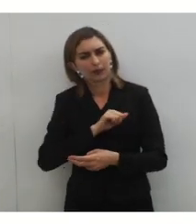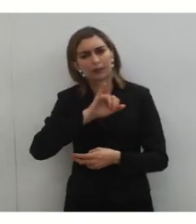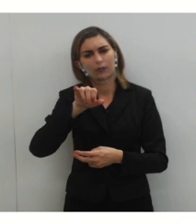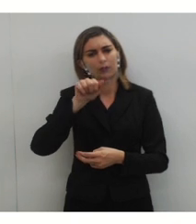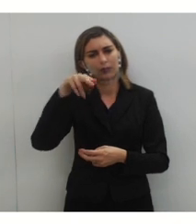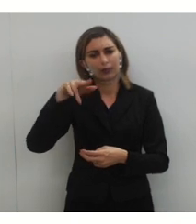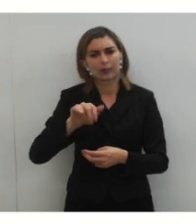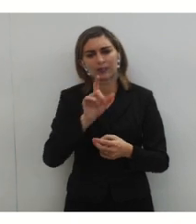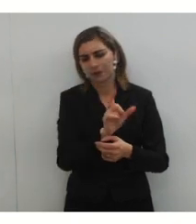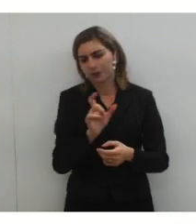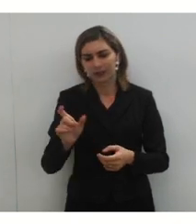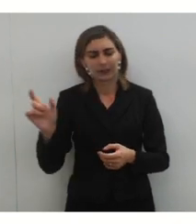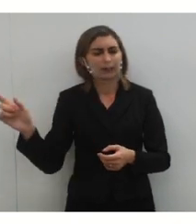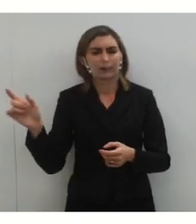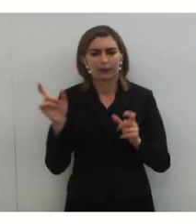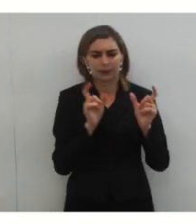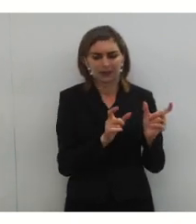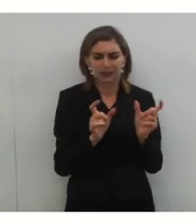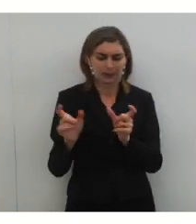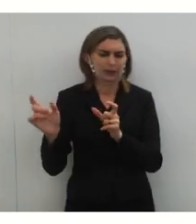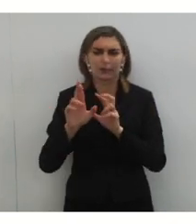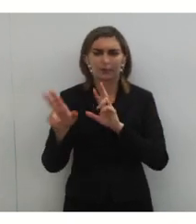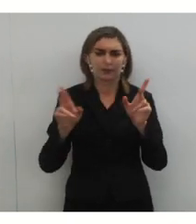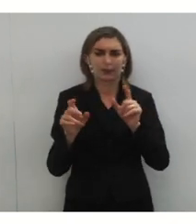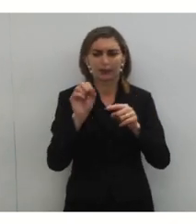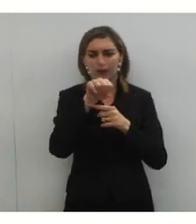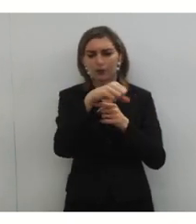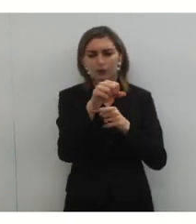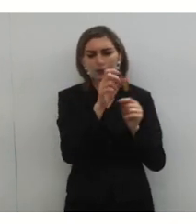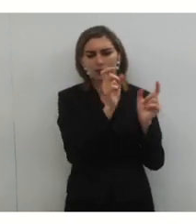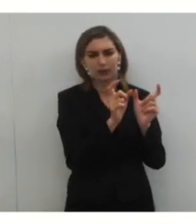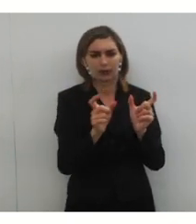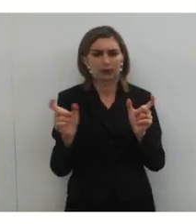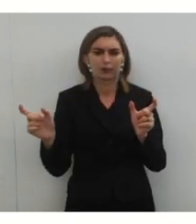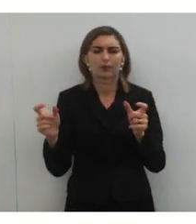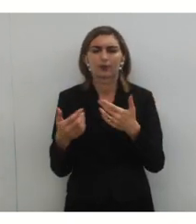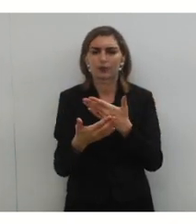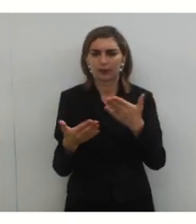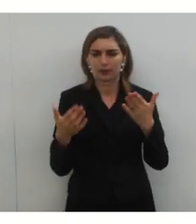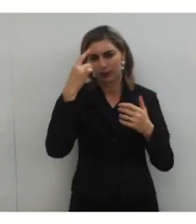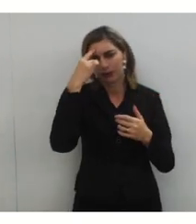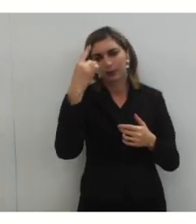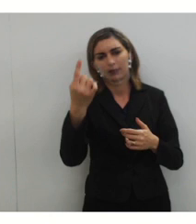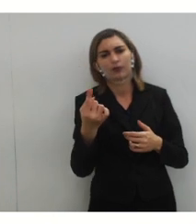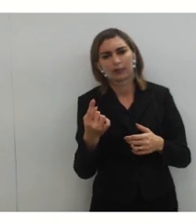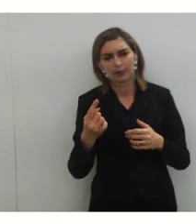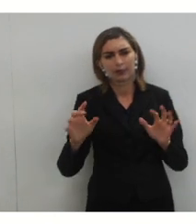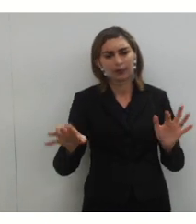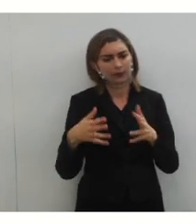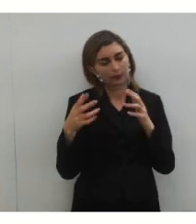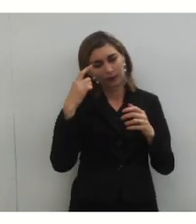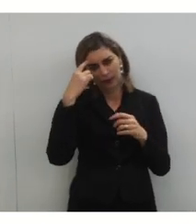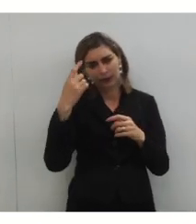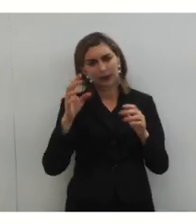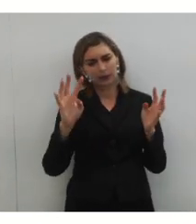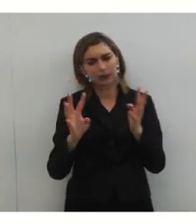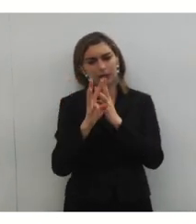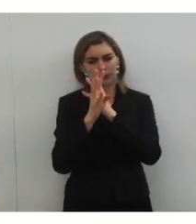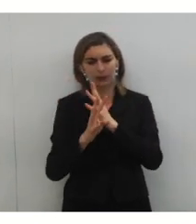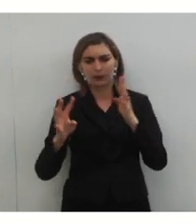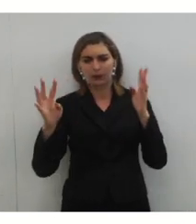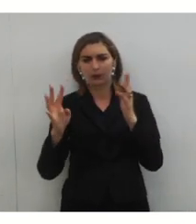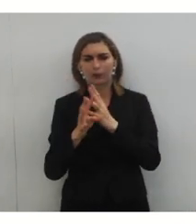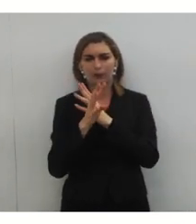Lili. Então, esse encadeamento de vários sujeitos dá a ideia, reforça a ideia de quadrilha. O que é